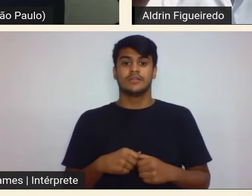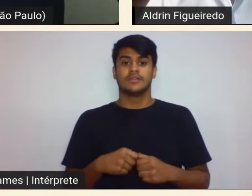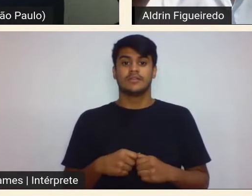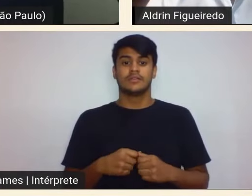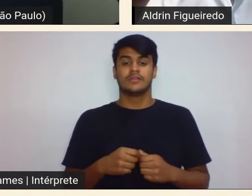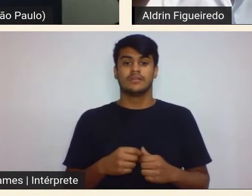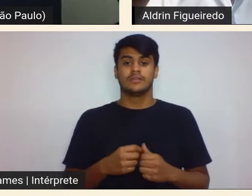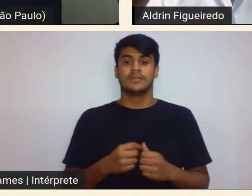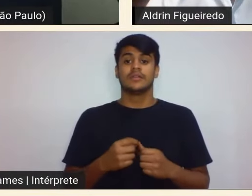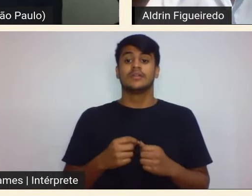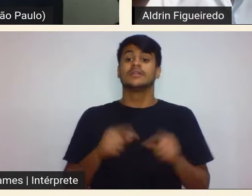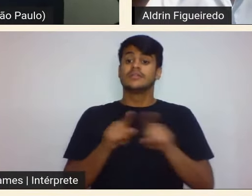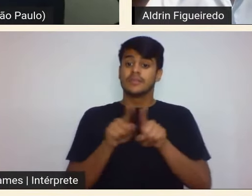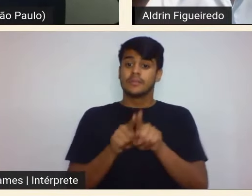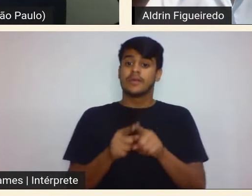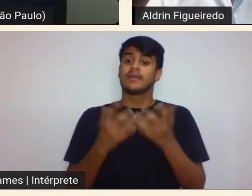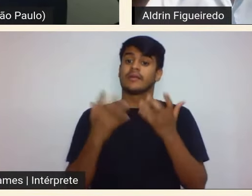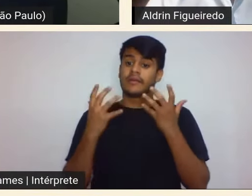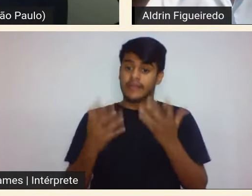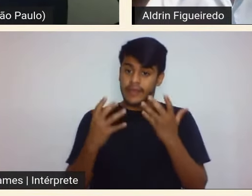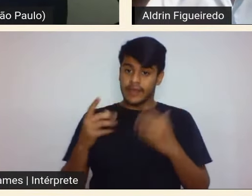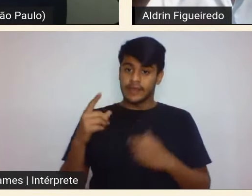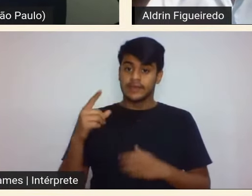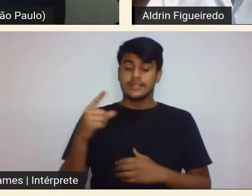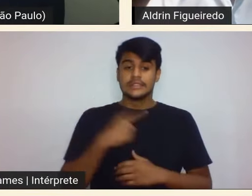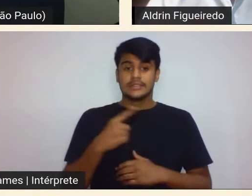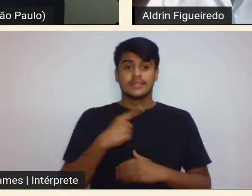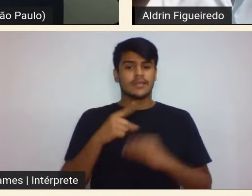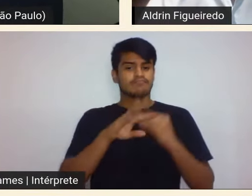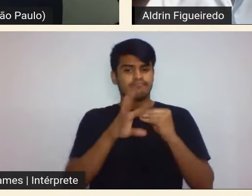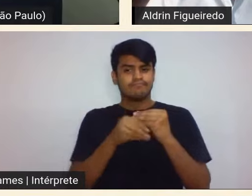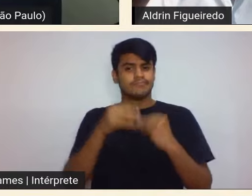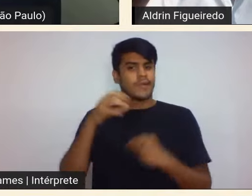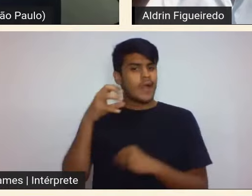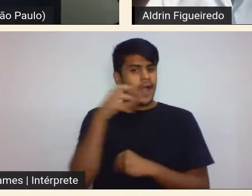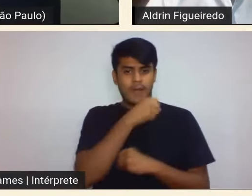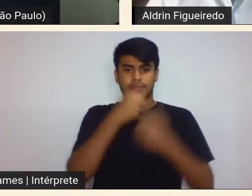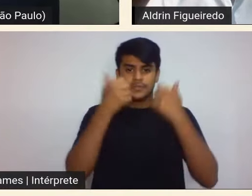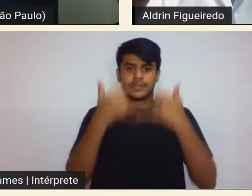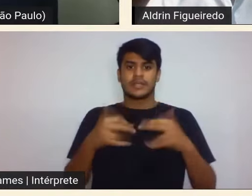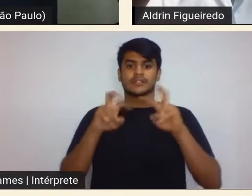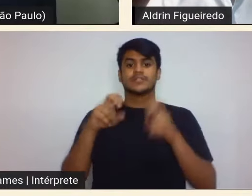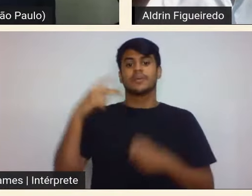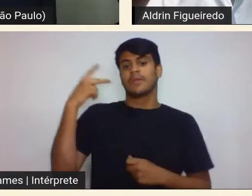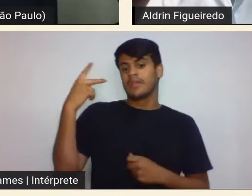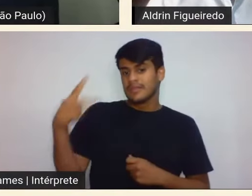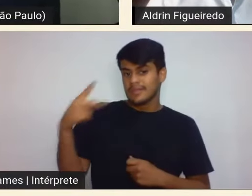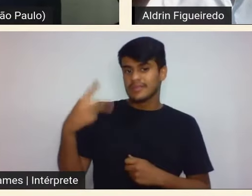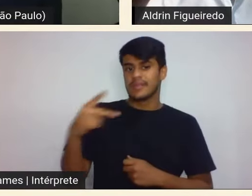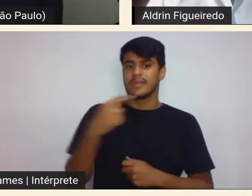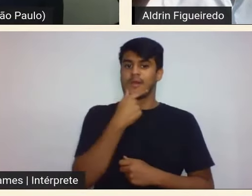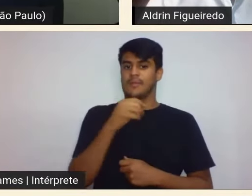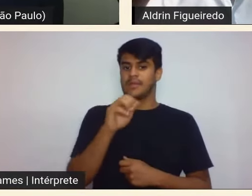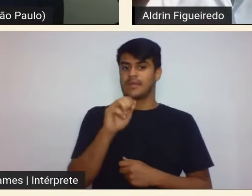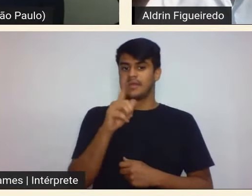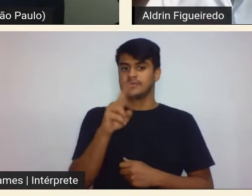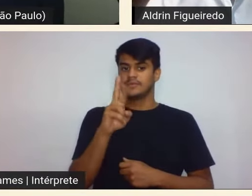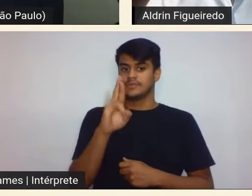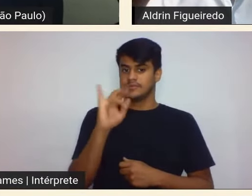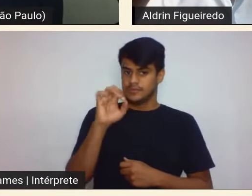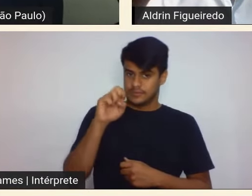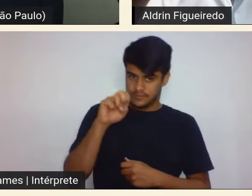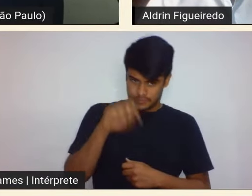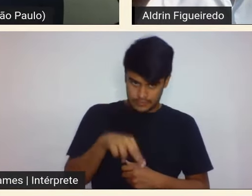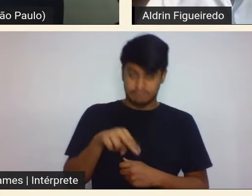E queria, então, introduzir, fazer um breve comentário biográfico sobre o participante. O Aldrin Figueiredo